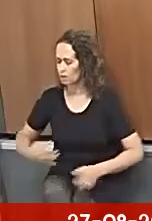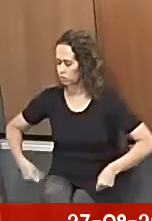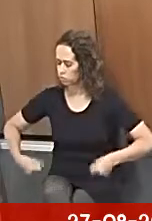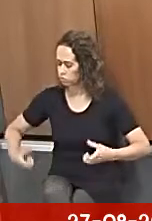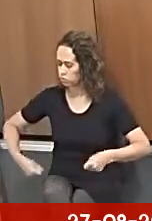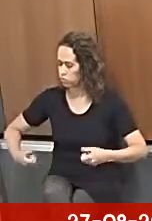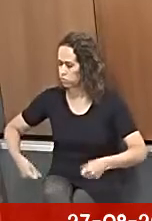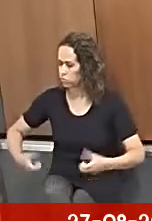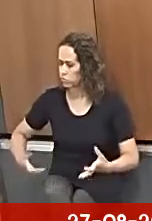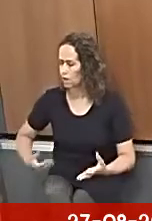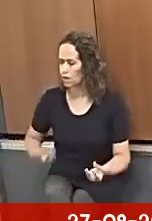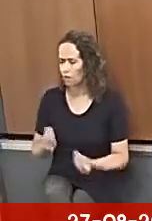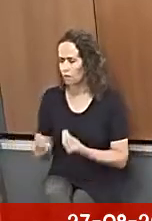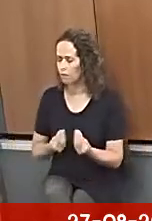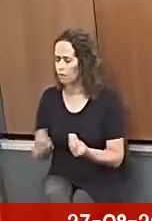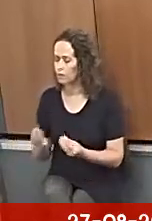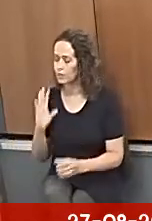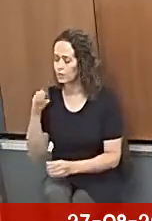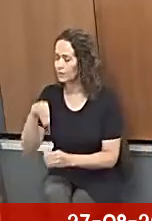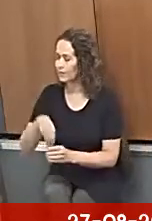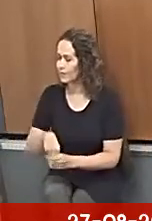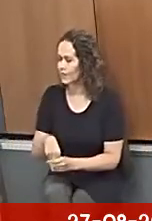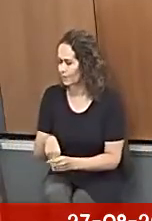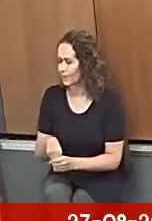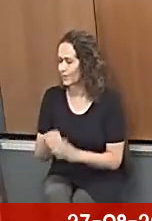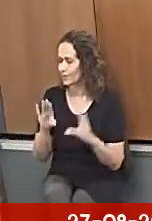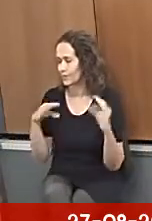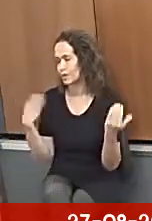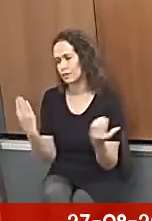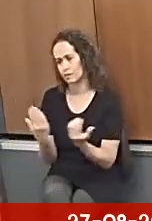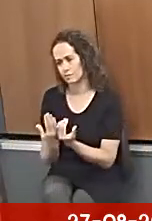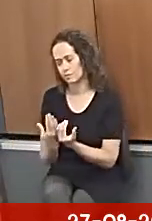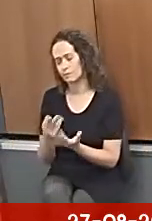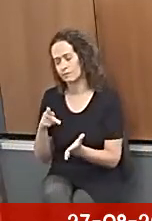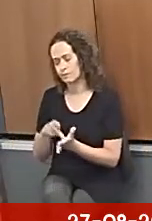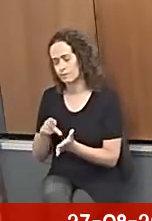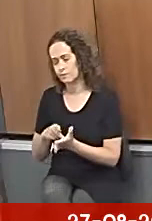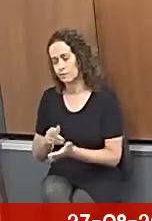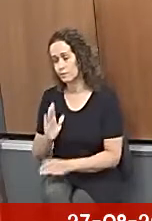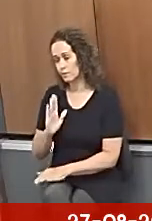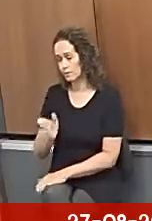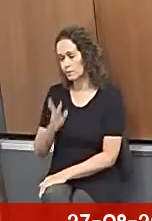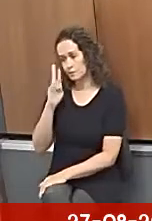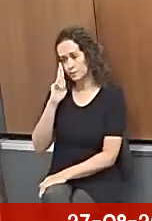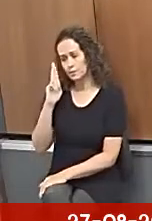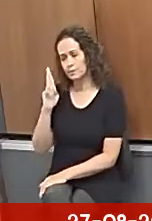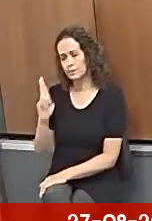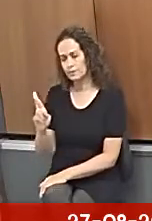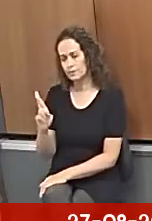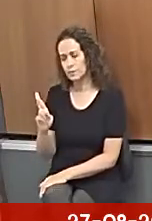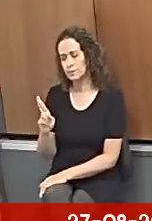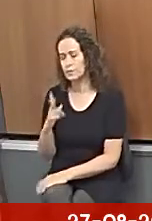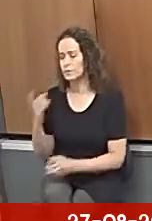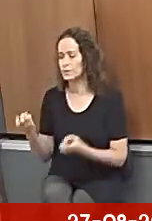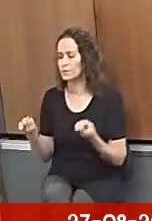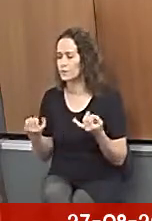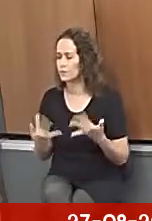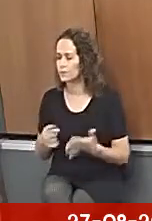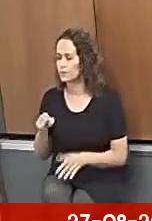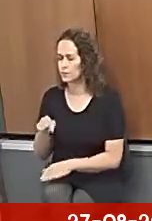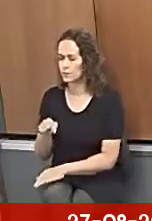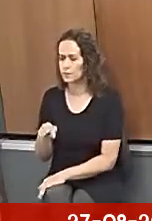né e de fato não é você que isso foi dito aqui pelo senhor né rocco mas a